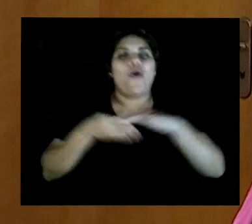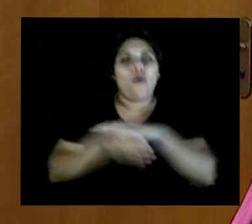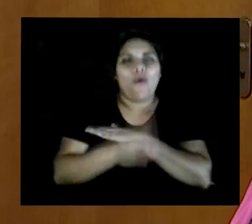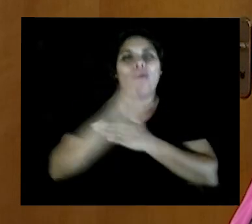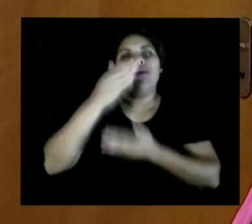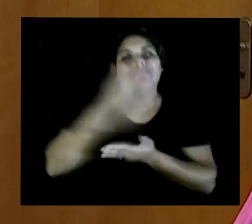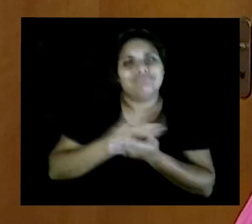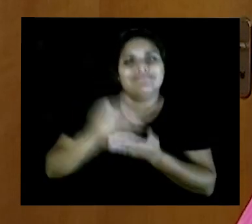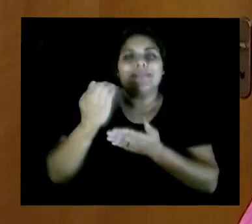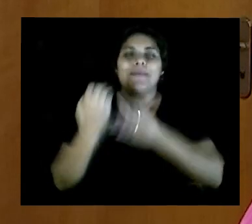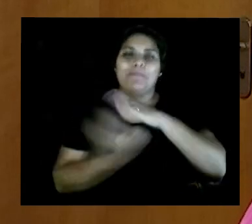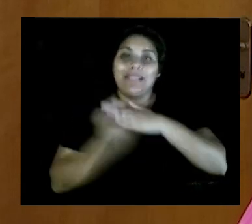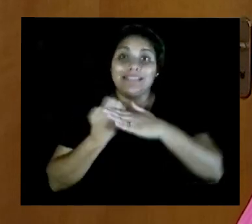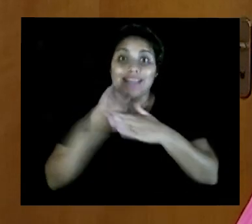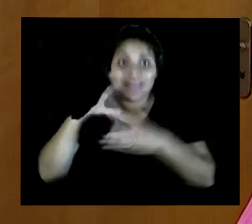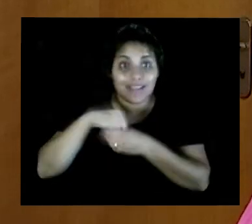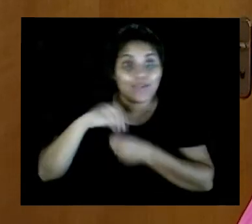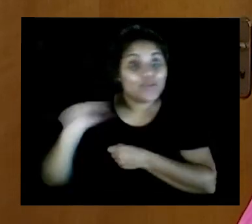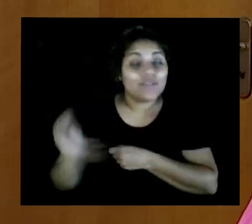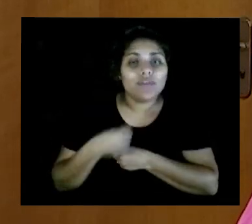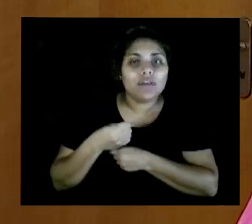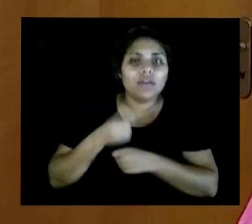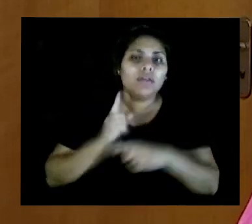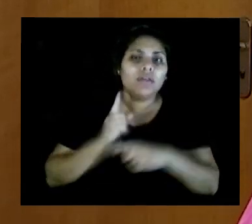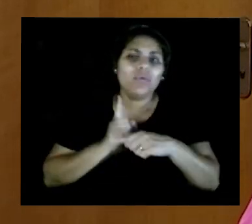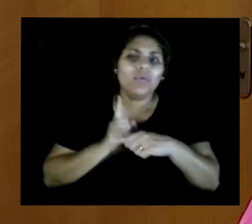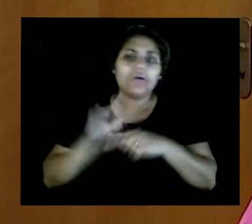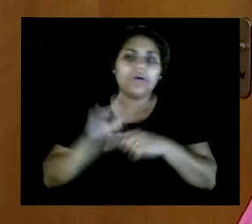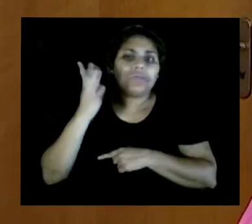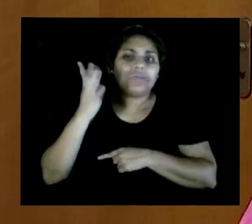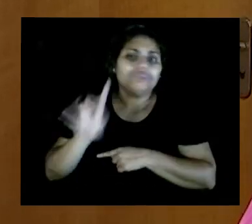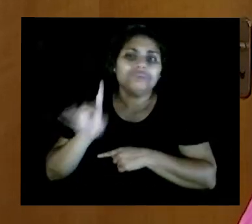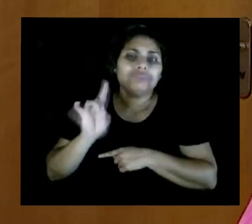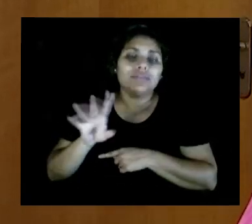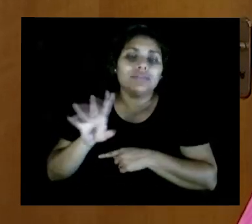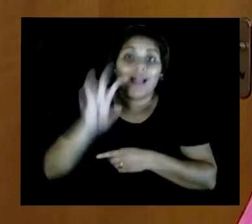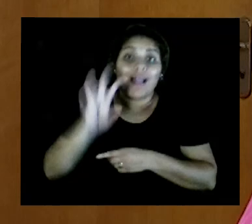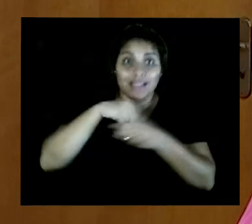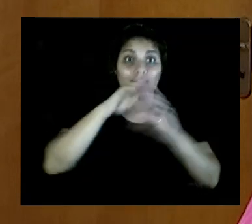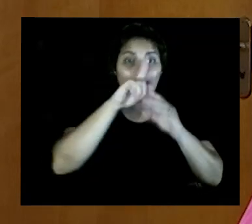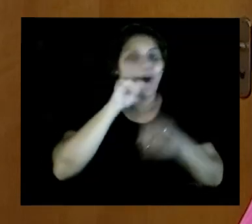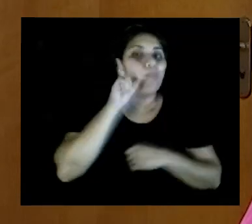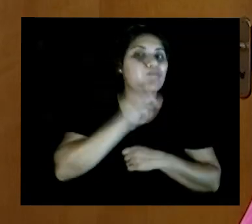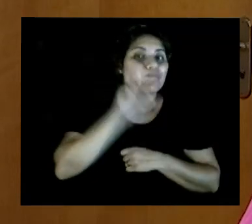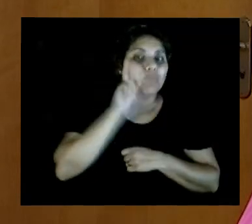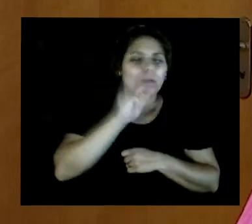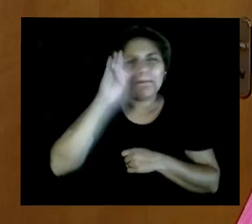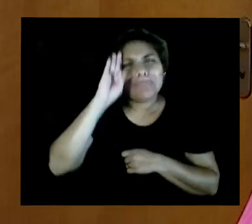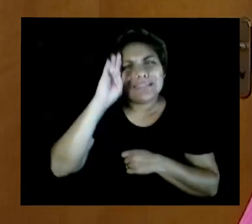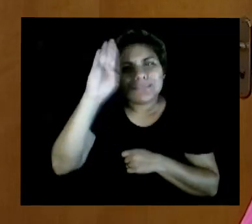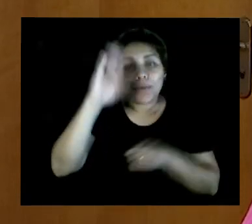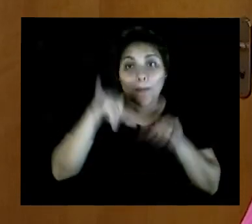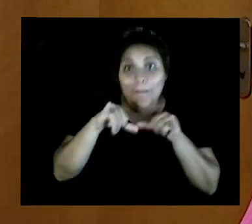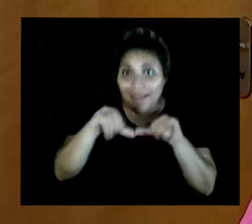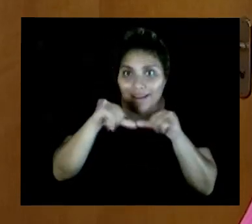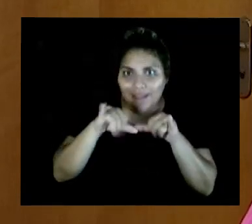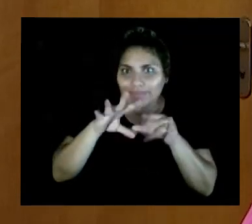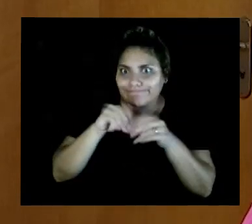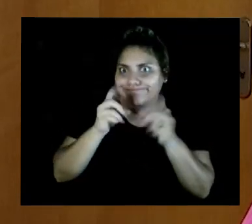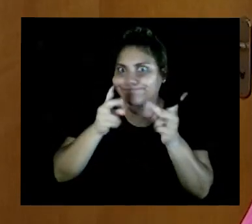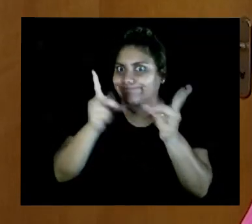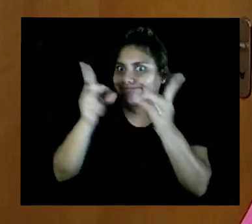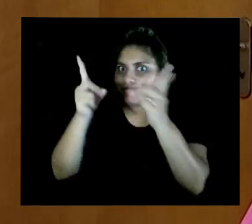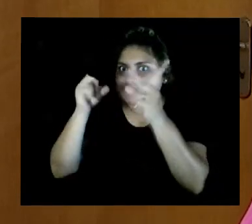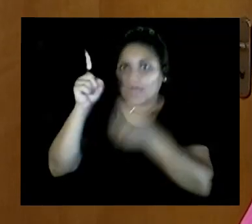começaram como cervejeiros caseiros. Então, é um movimento que acontece de uma forma muito semelhante nos Estados Unidos, que é o principal mercado de cervejarias